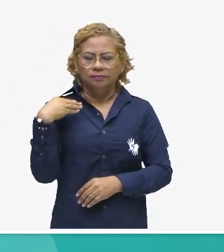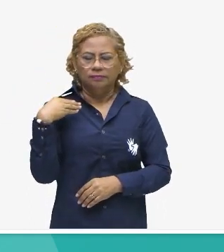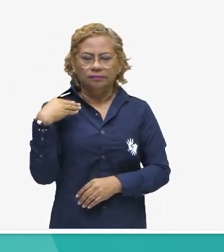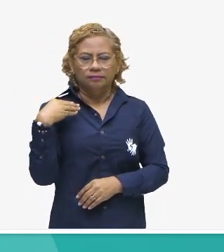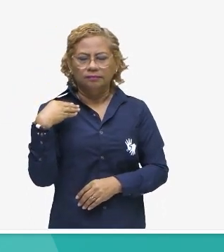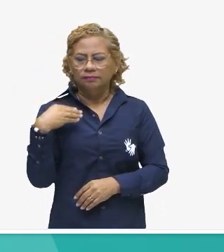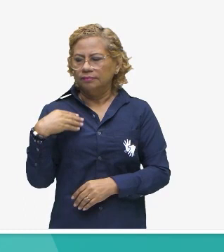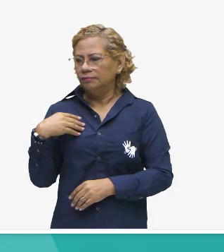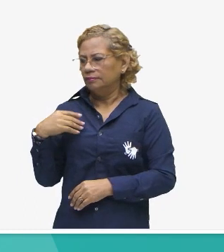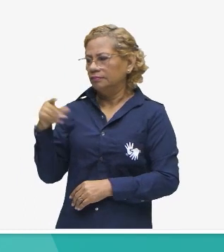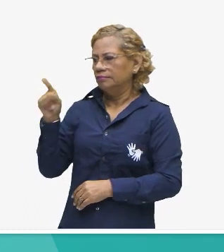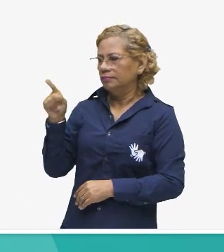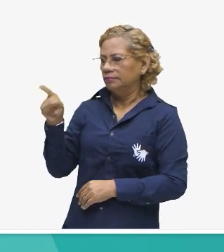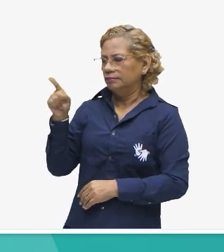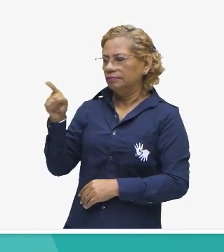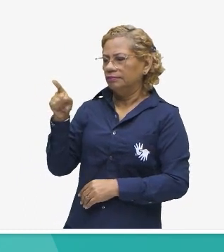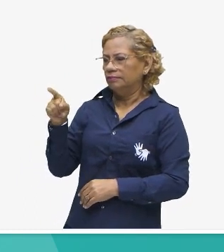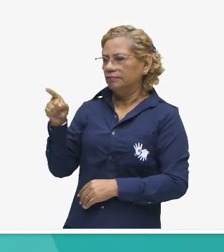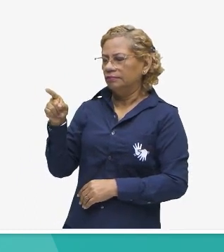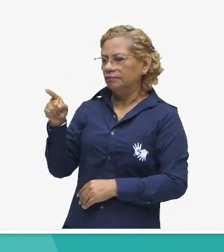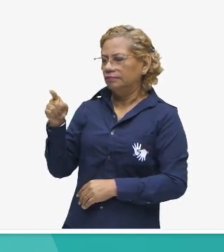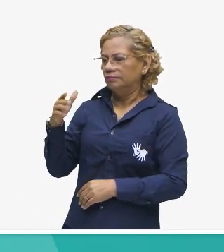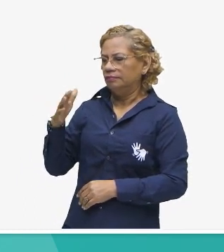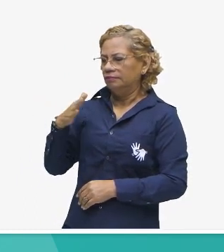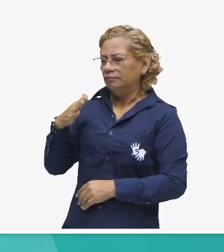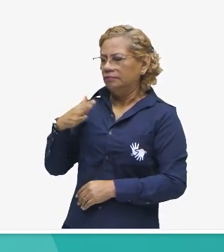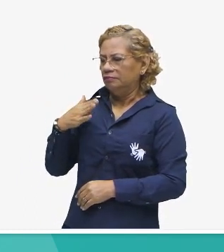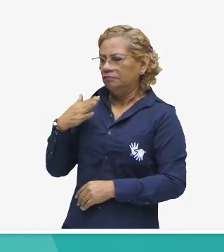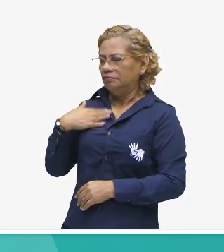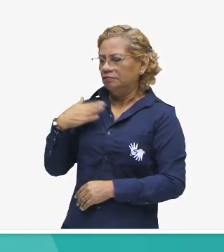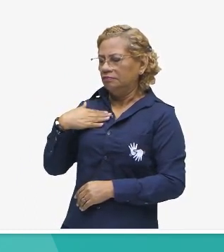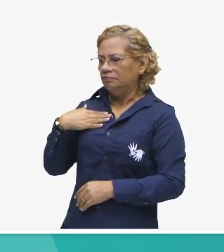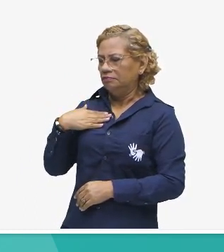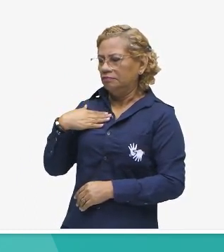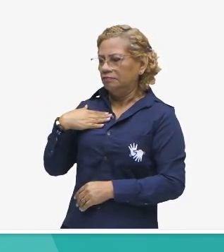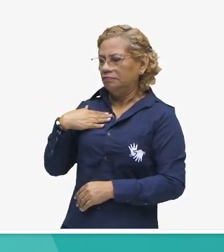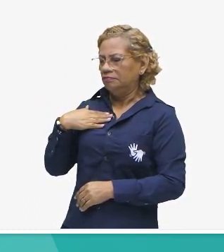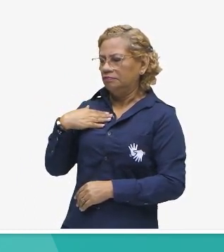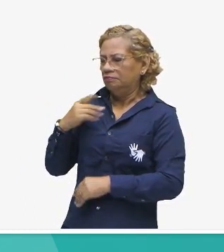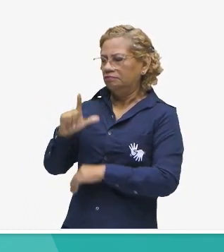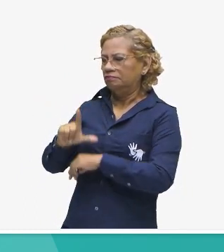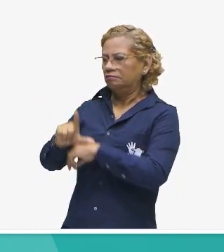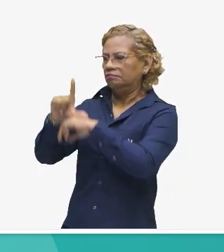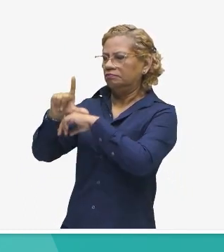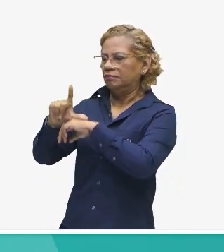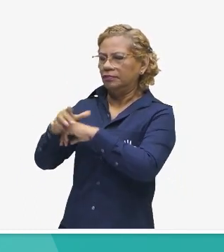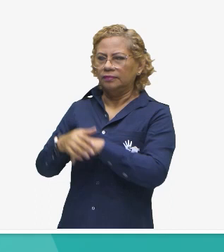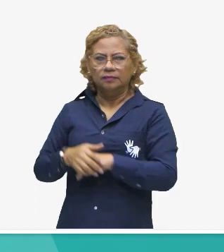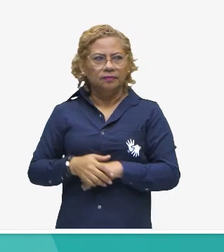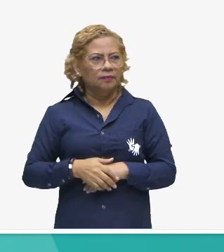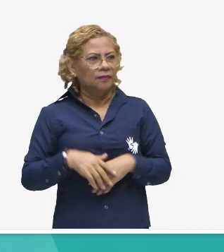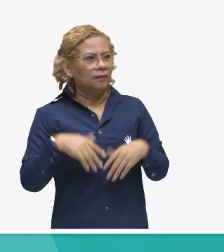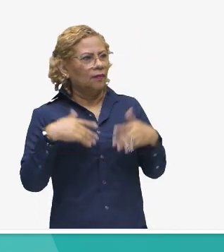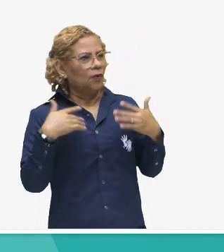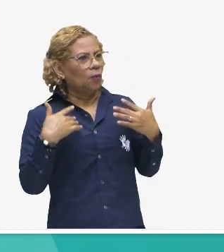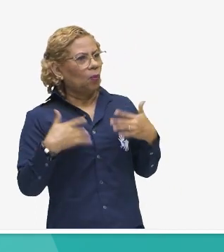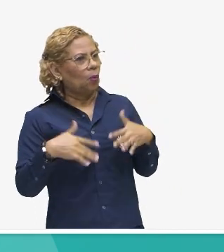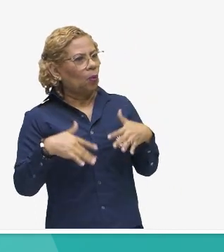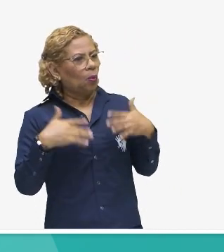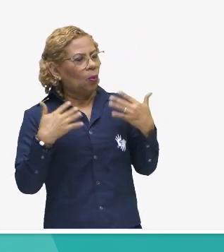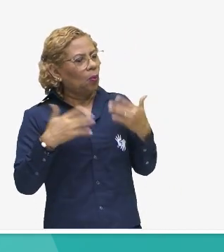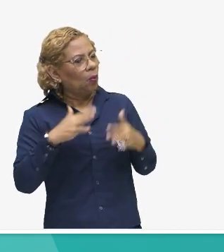deixar de ser besta. Quem manda aqui num pedaço sou eu. O que podia fazer? Calma,